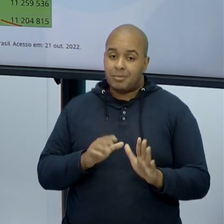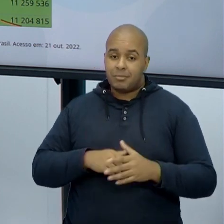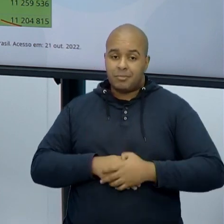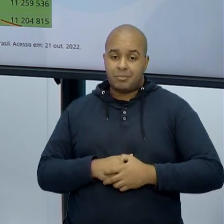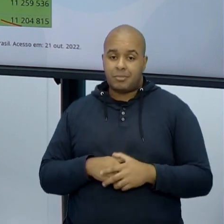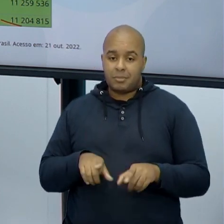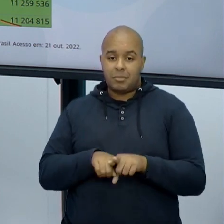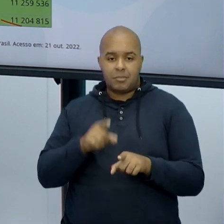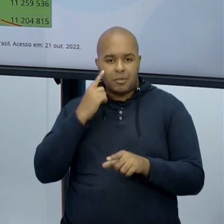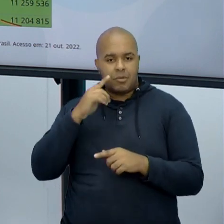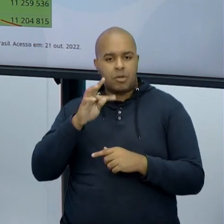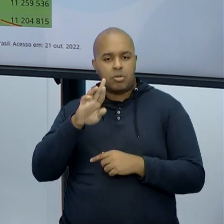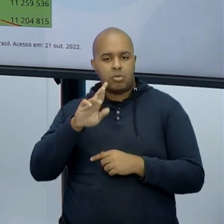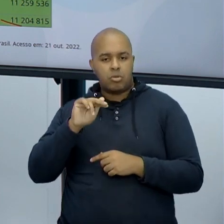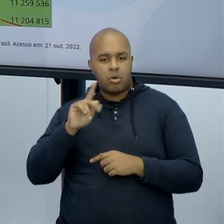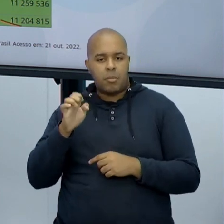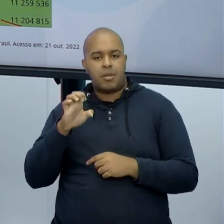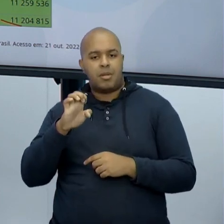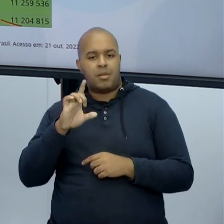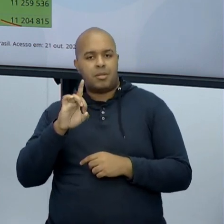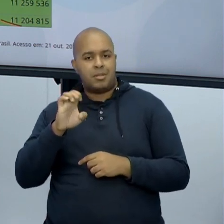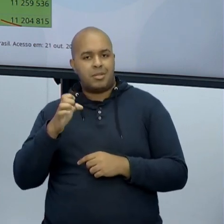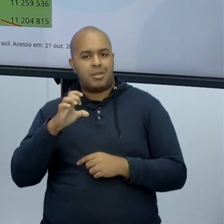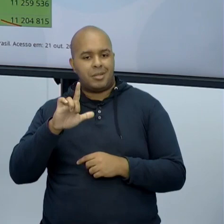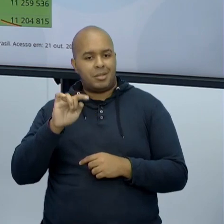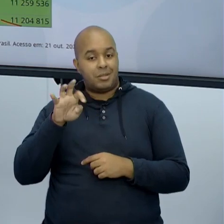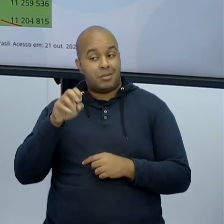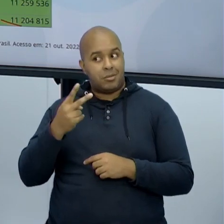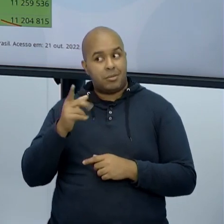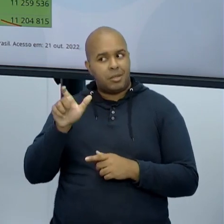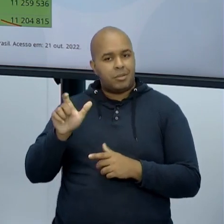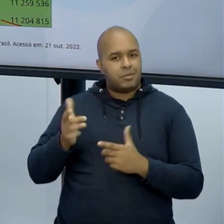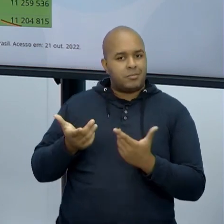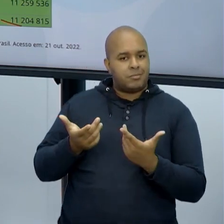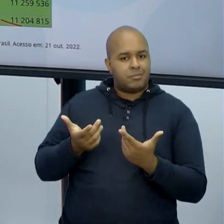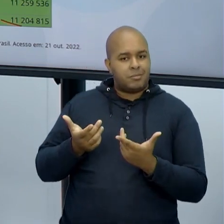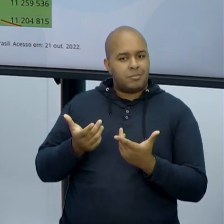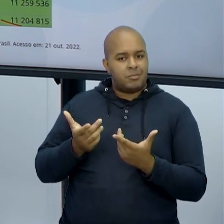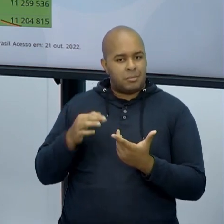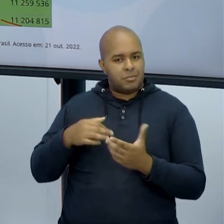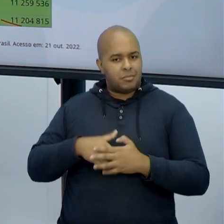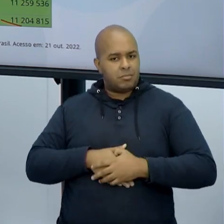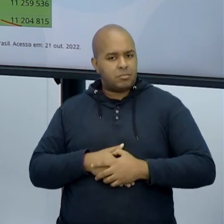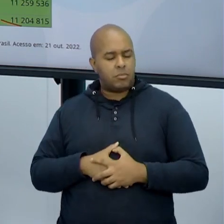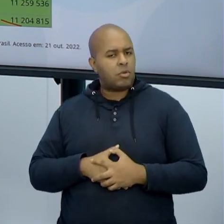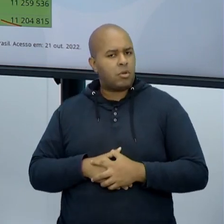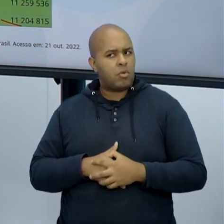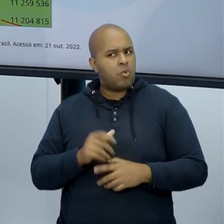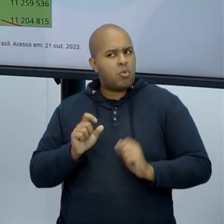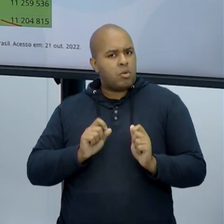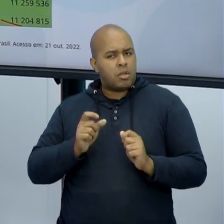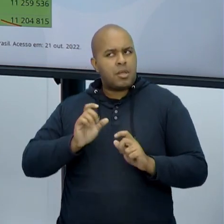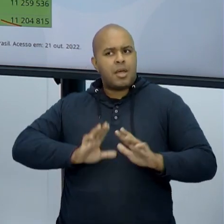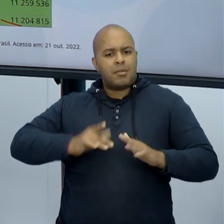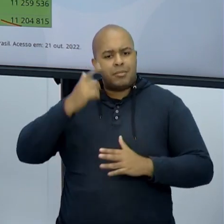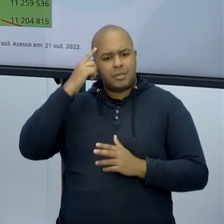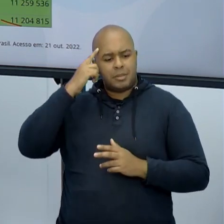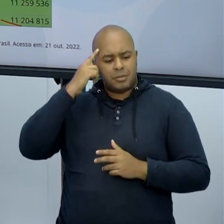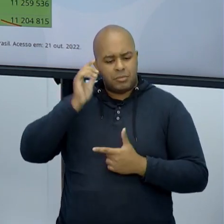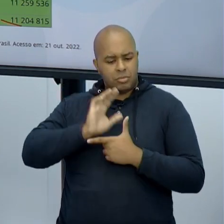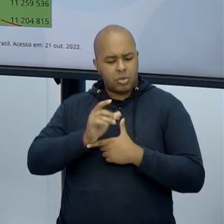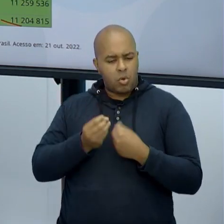Mas eu também fui ver o Tropa de Elite 2, né? É isso. O que pensar de